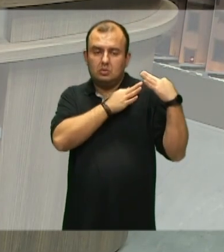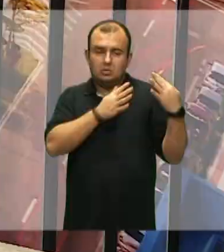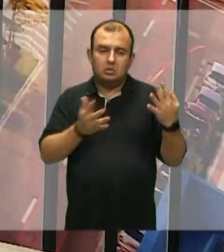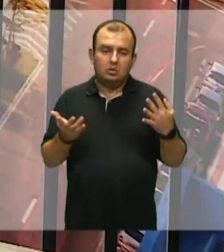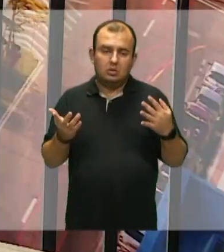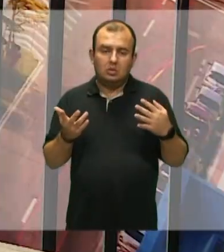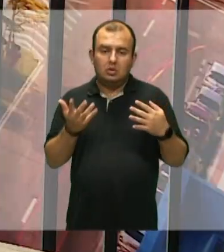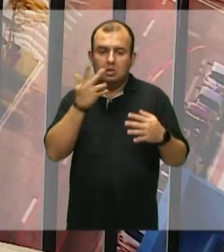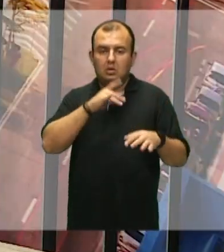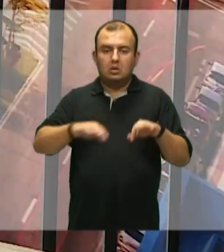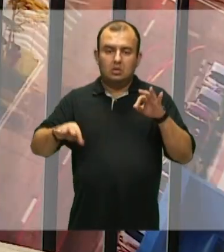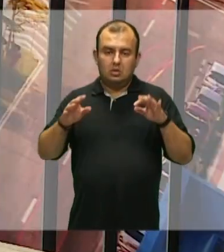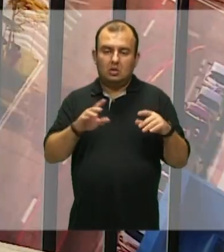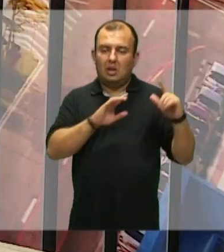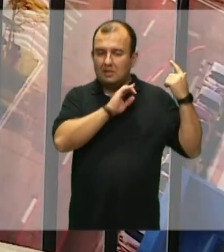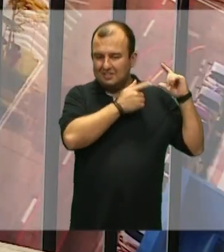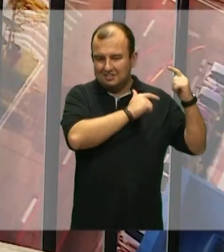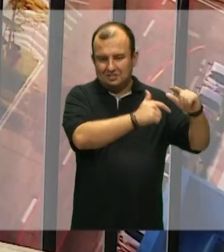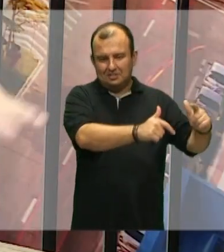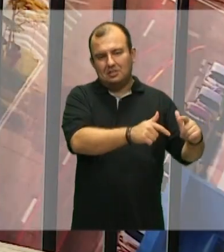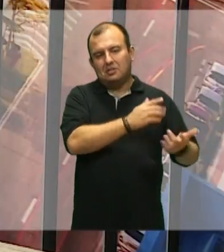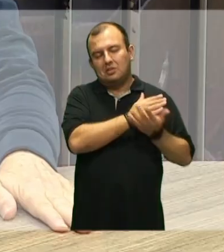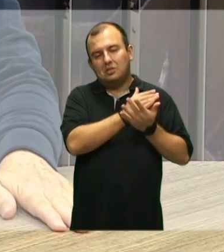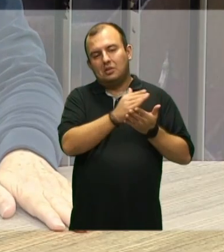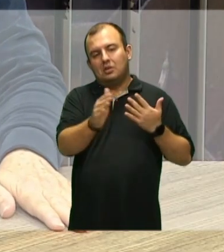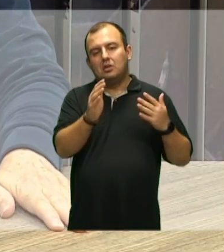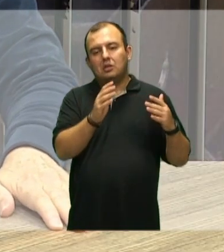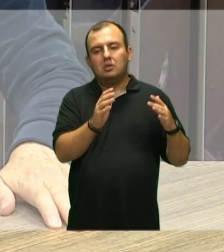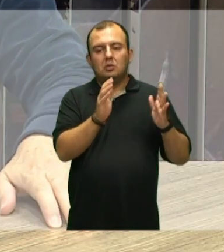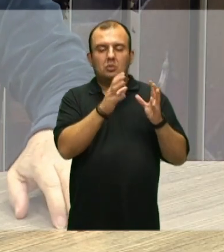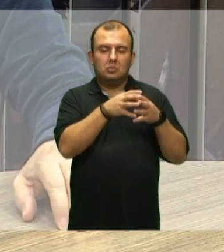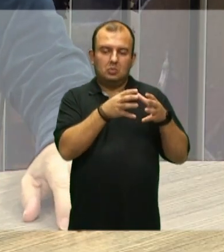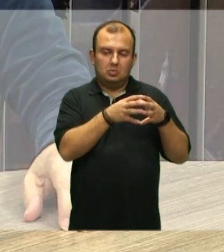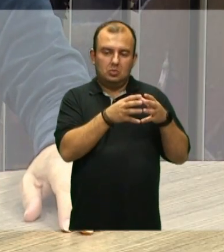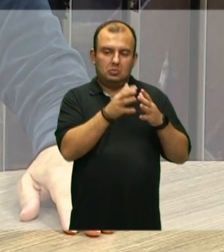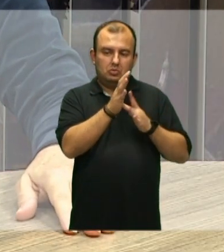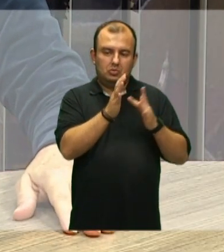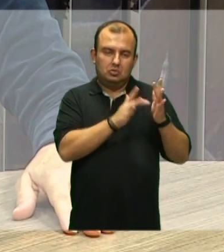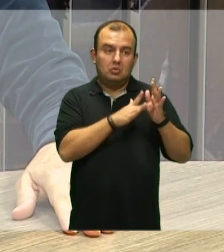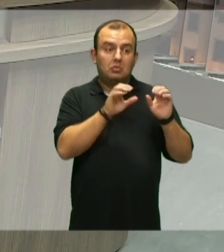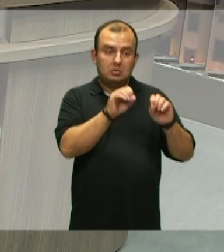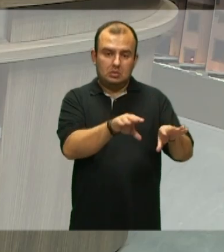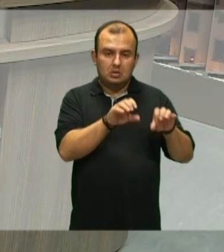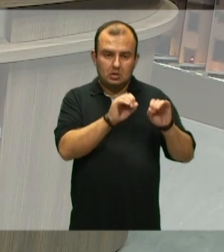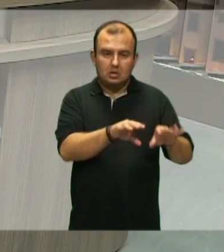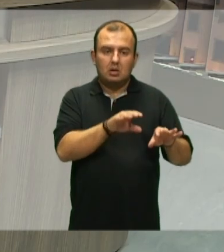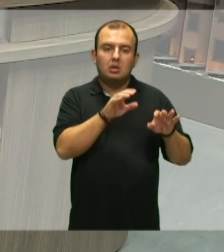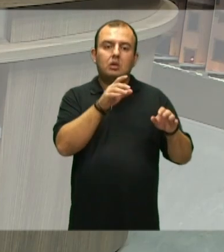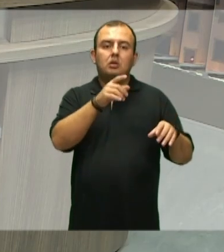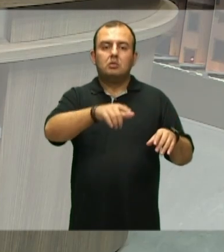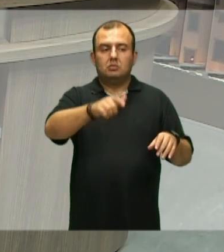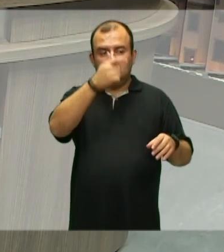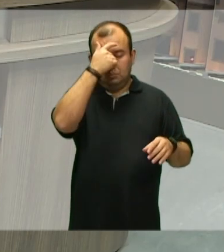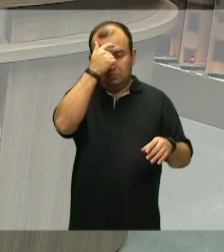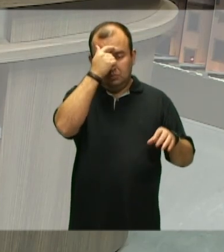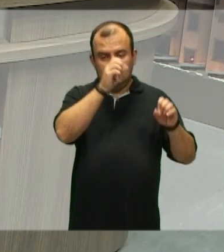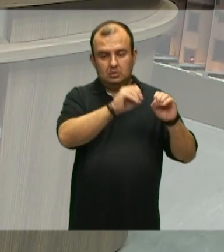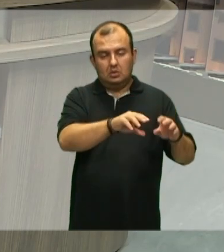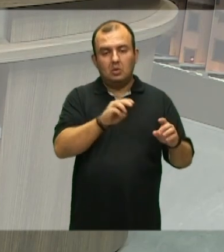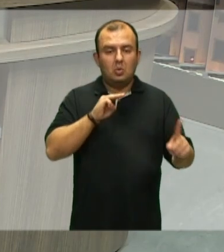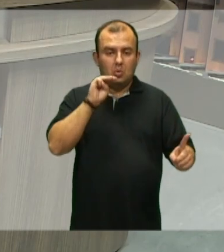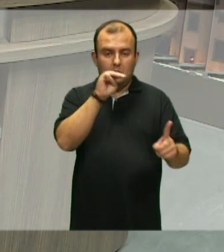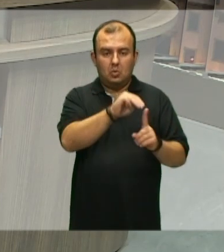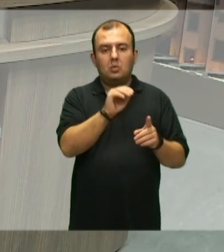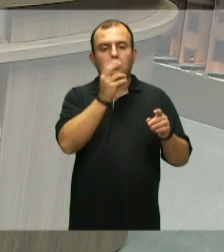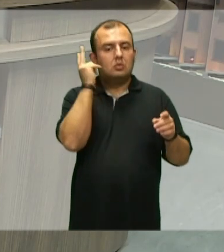aquela função tradicional, né, que começou lá com os jesuítas, vamos ensinar, vamos catequizar, vamos dar uma moral